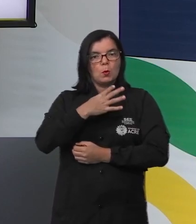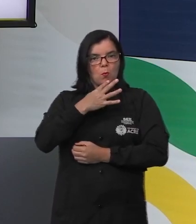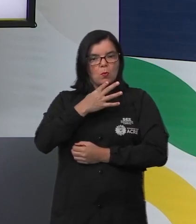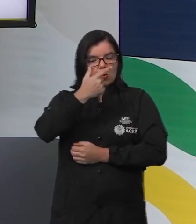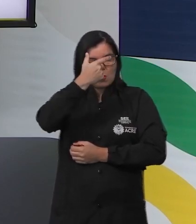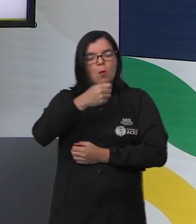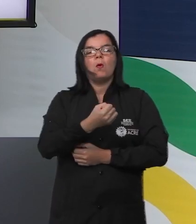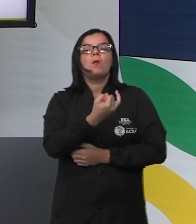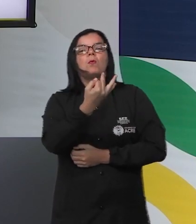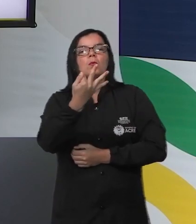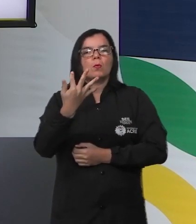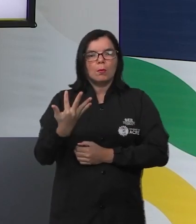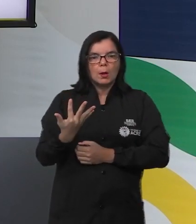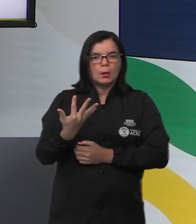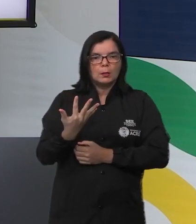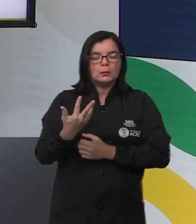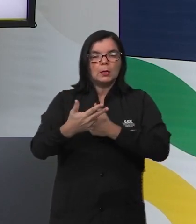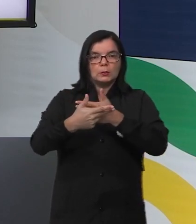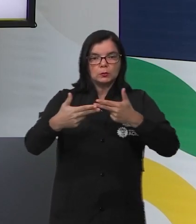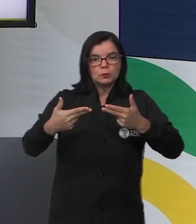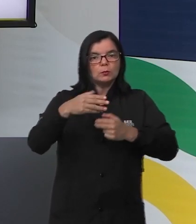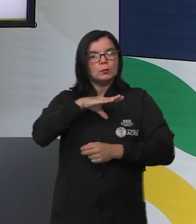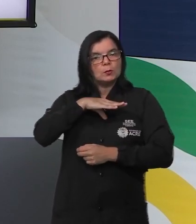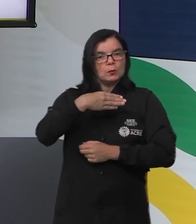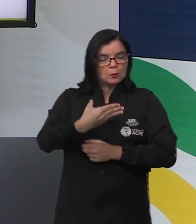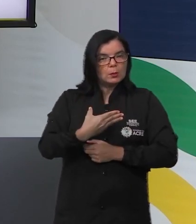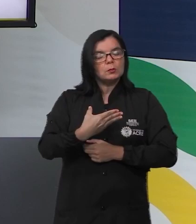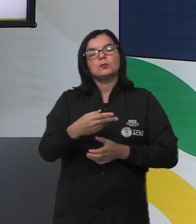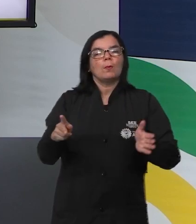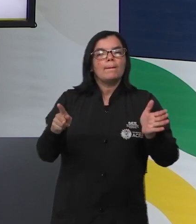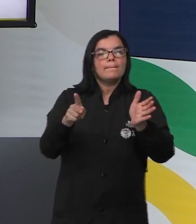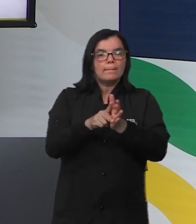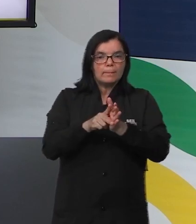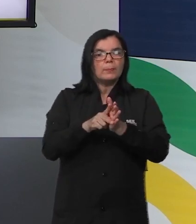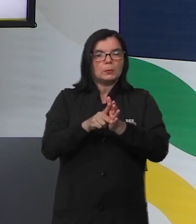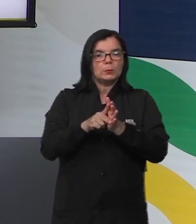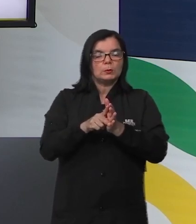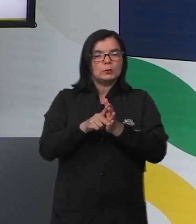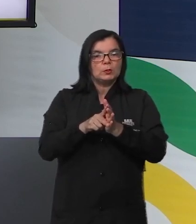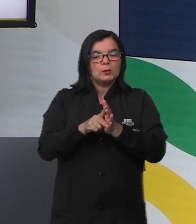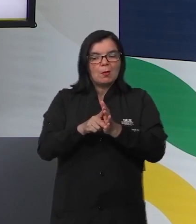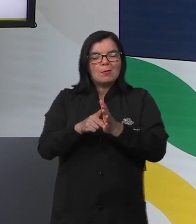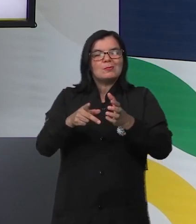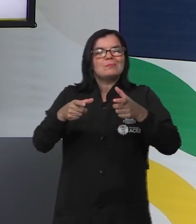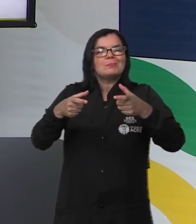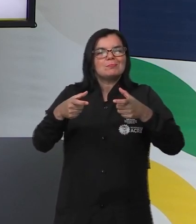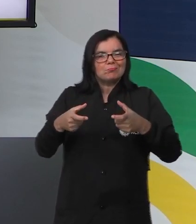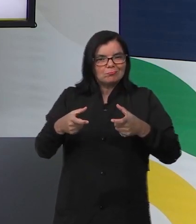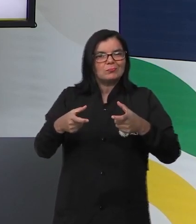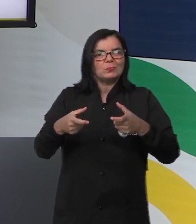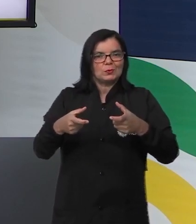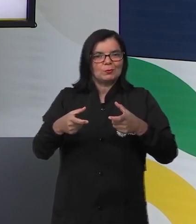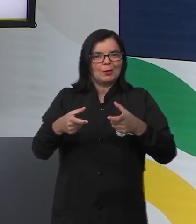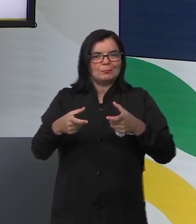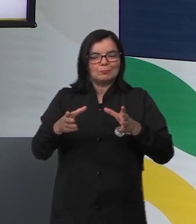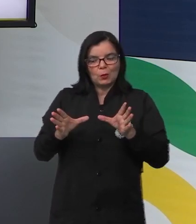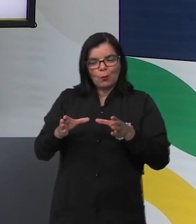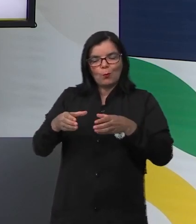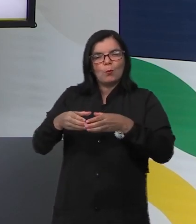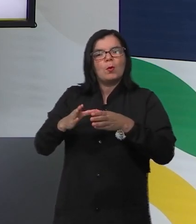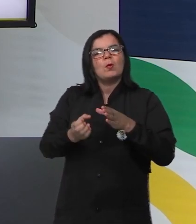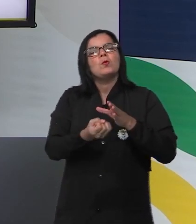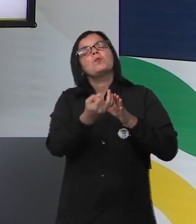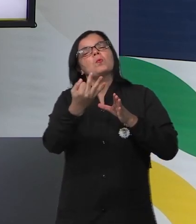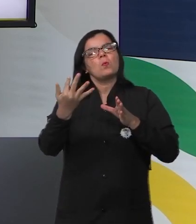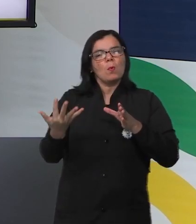quais são os mecanismos e ações que fazem parte desse sentido de pertencimento de determinado grupo e qual